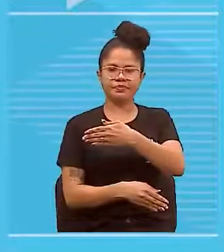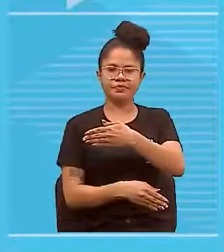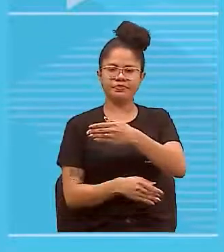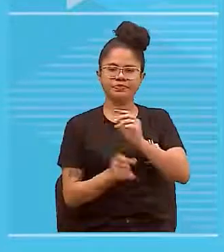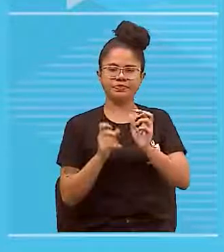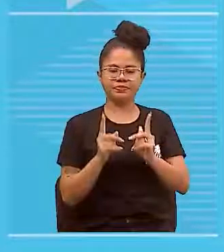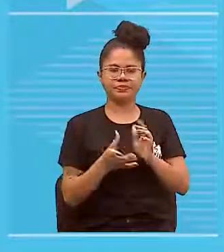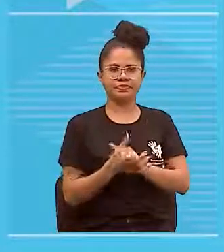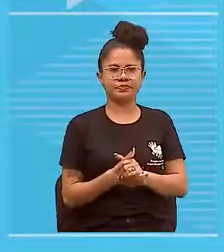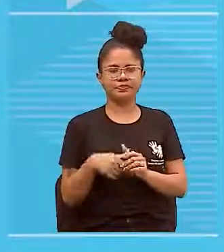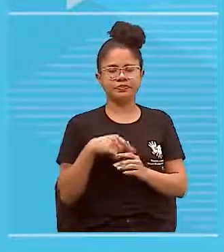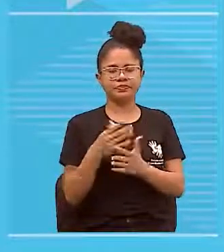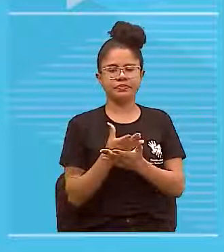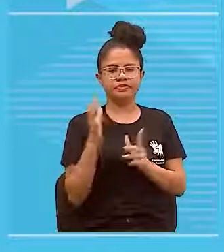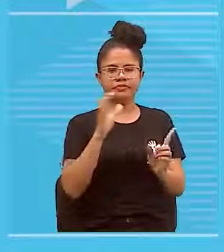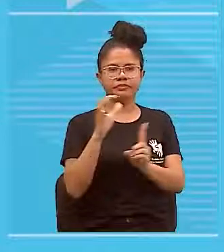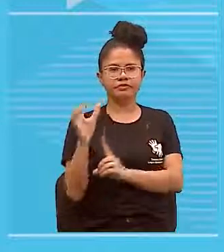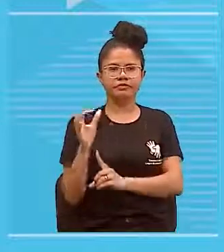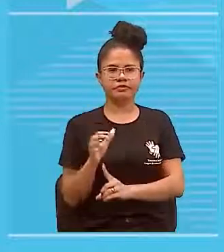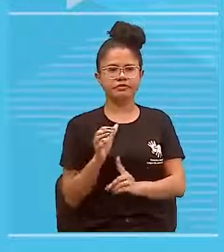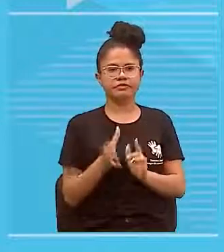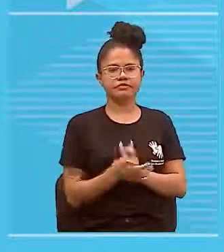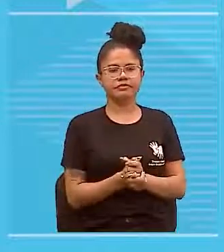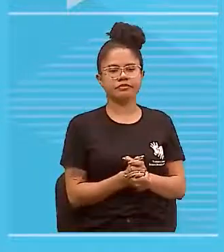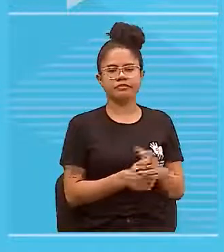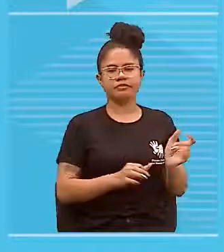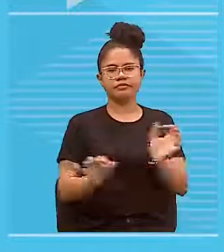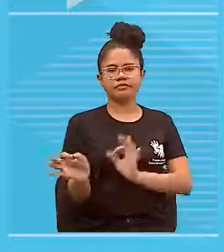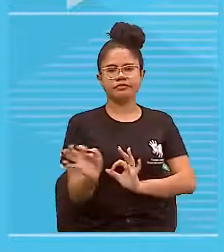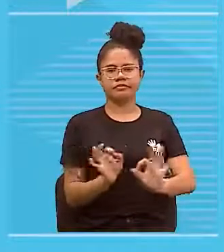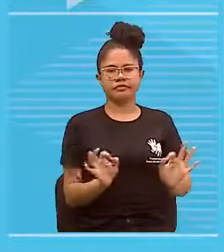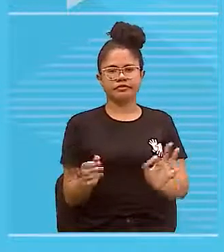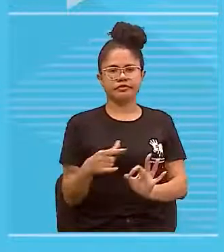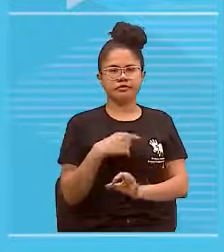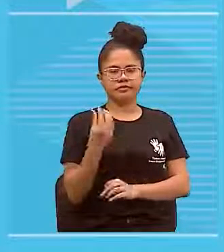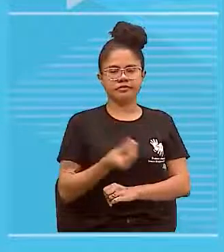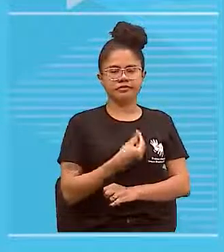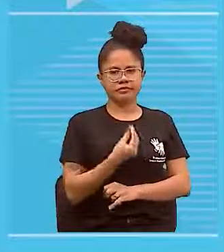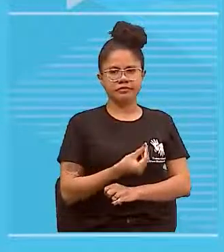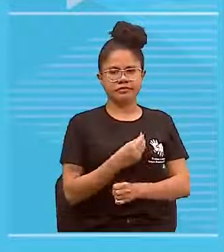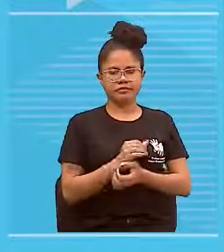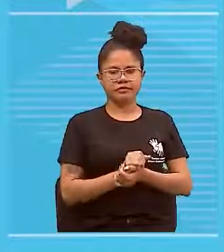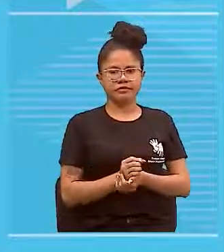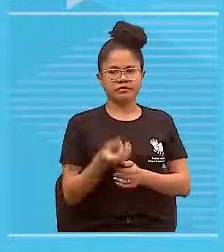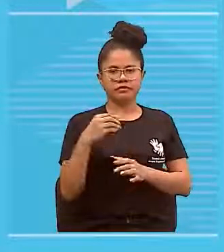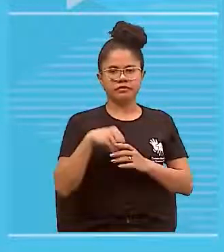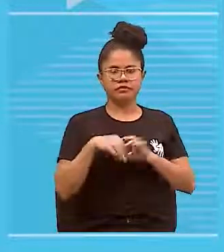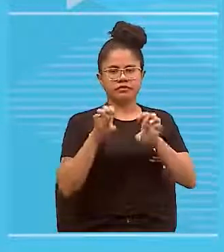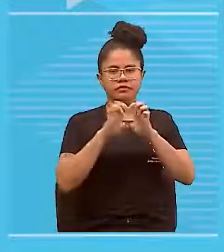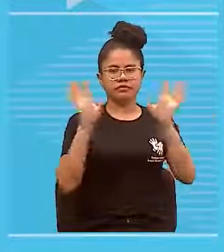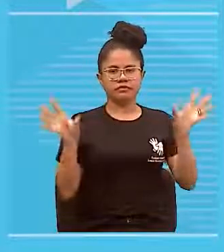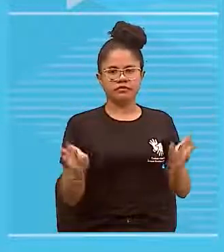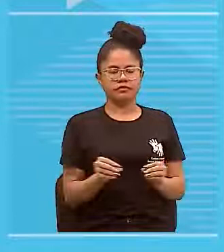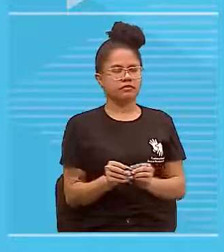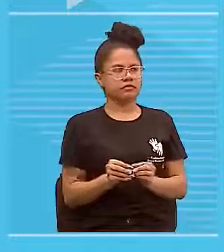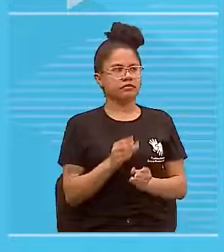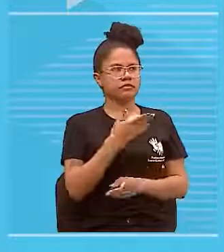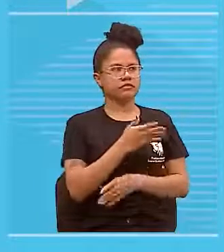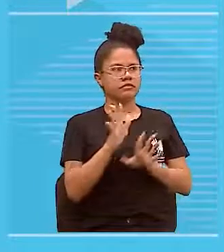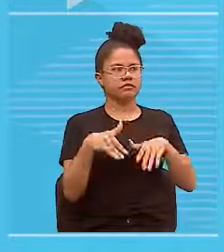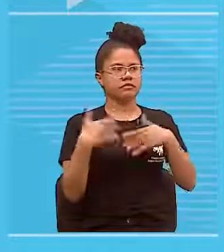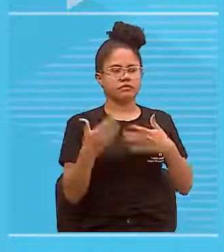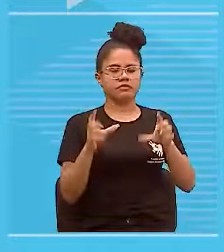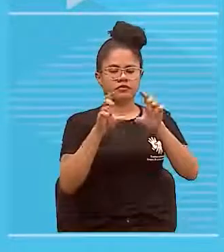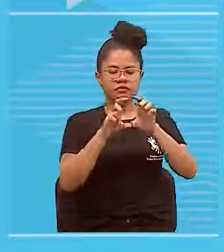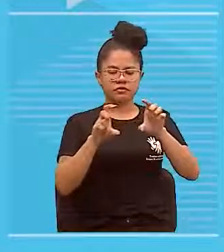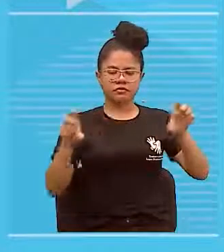que interfere na distribuição dos seres vivos dentro de um ecossistema, é a luminosidade. Então, o ecossistema